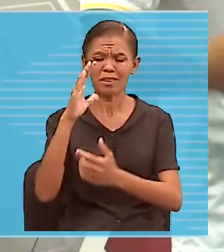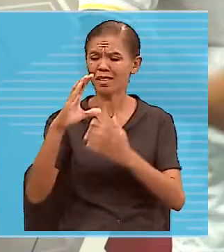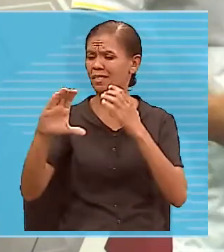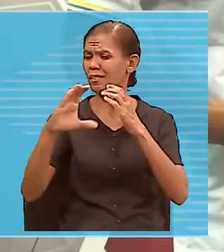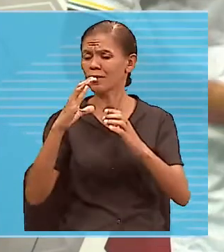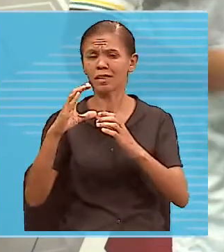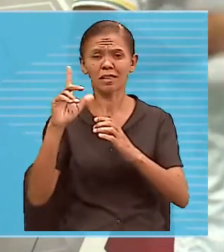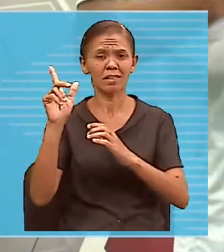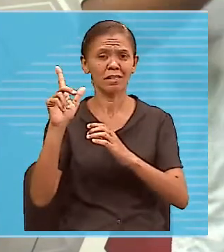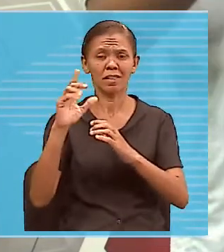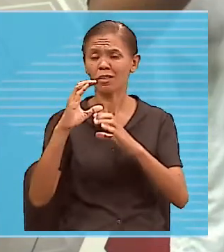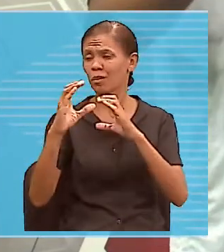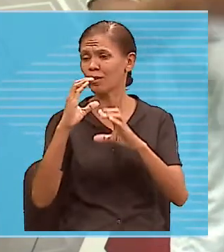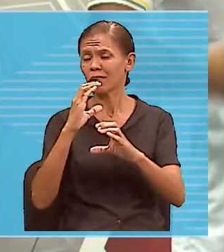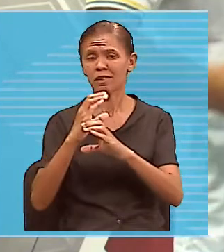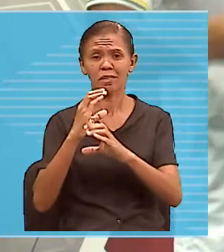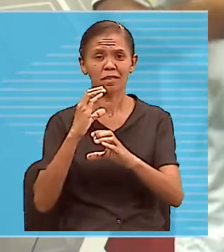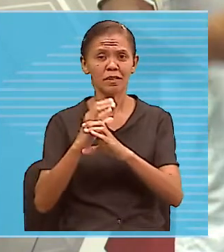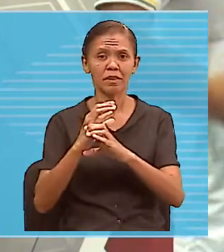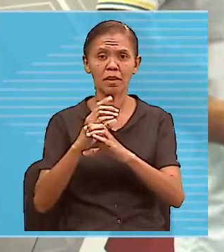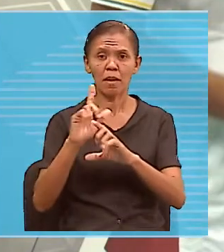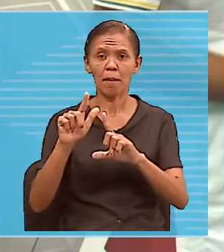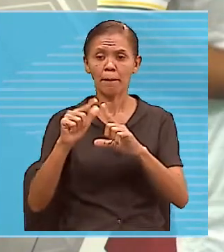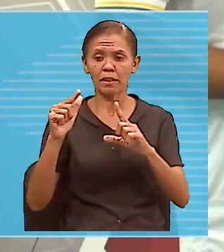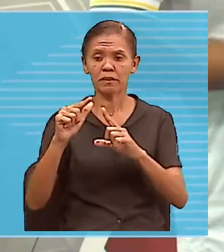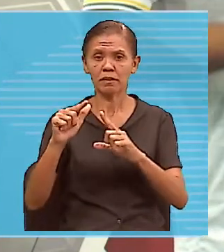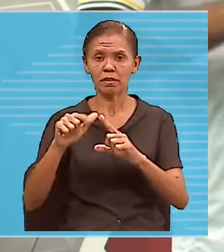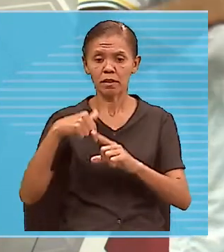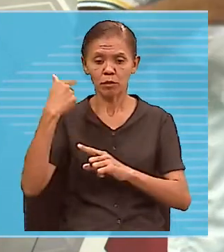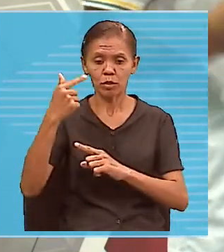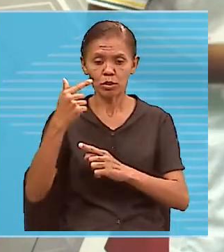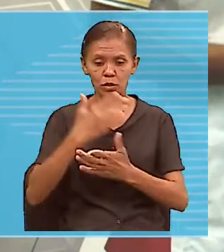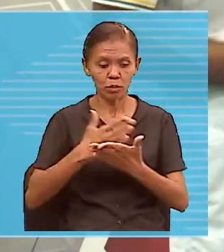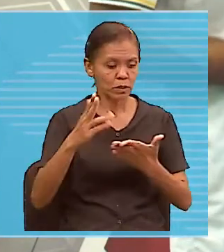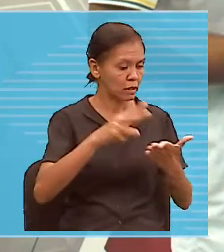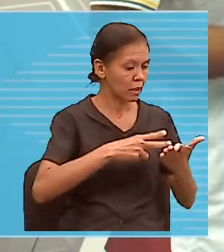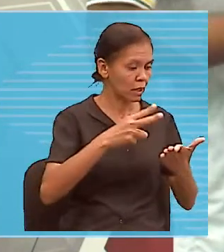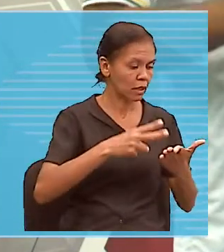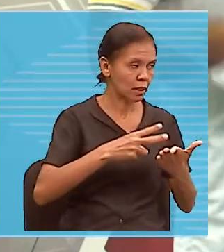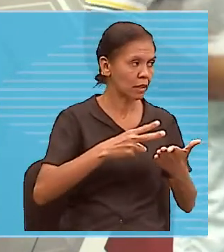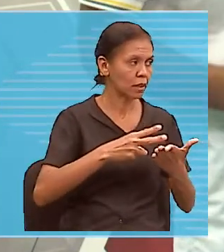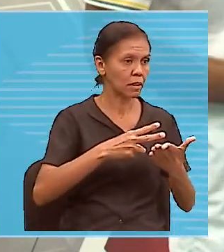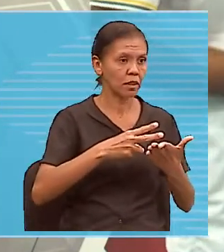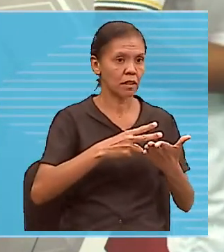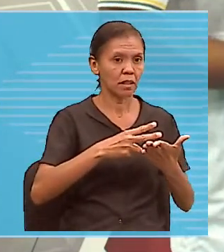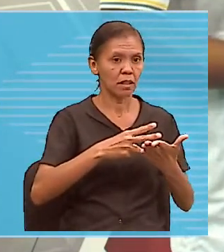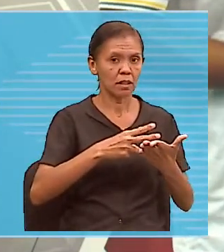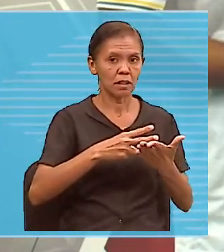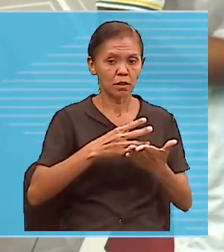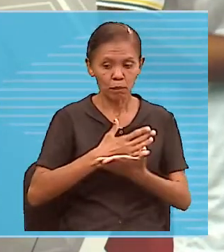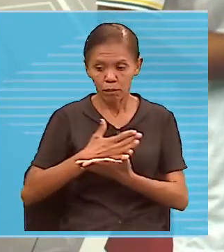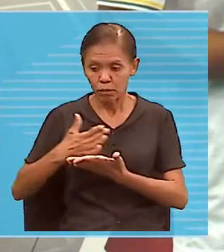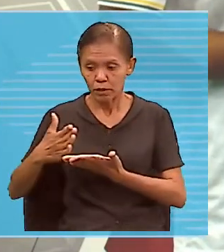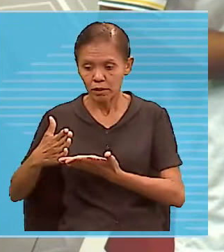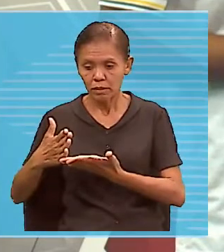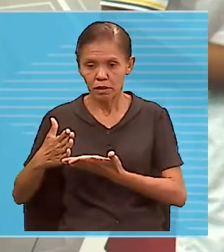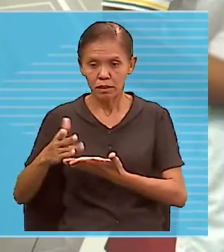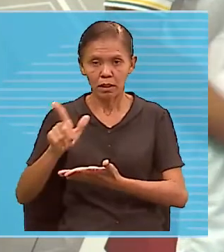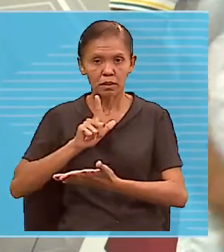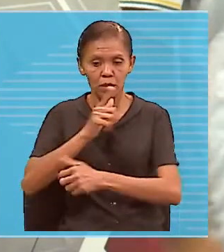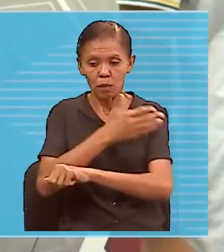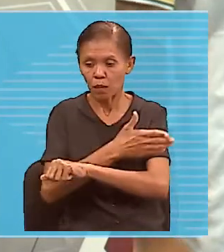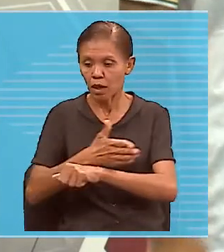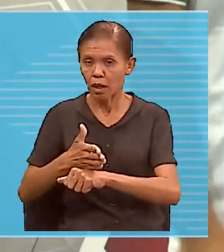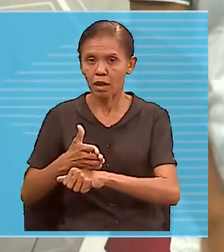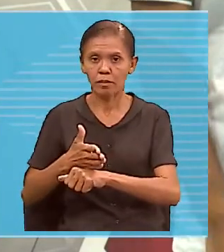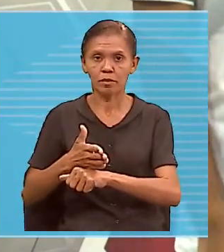de pesquisar, de comprar livros e ler, eu acabei adquirindo esse hábito de saber me comunicar. Exatamente. É uma questão